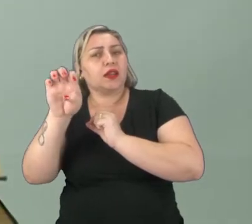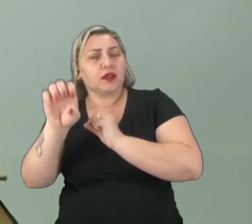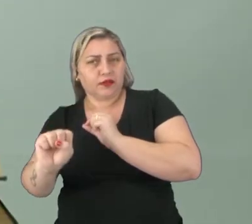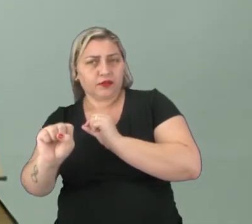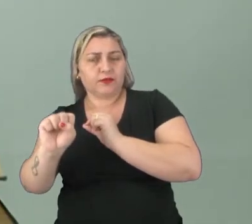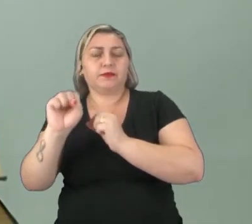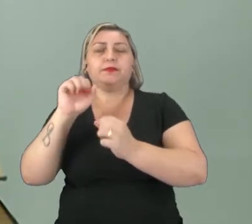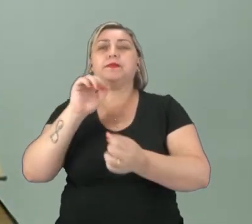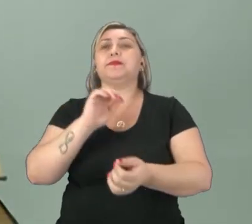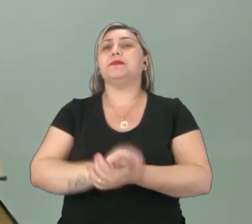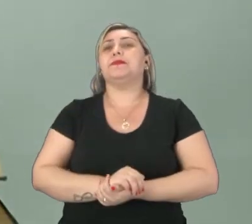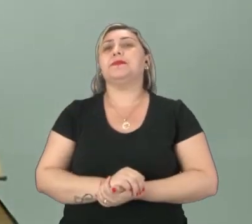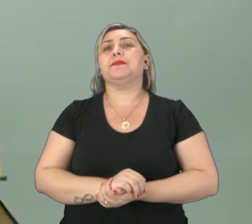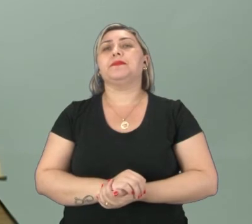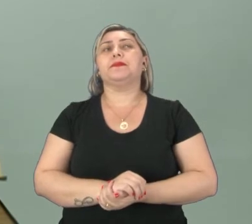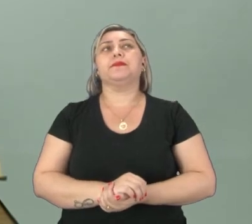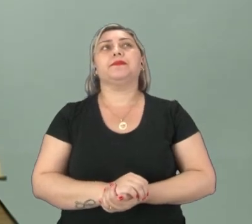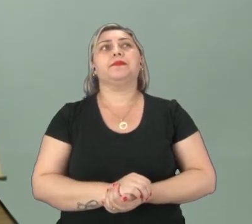que